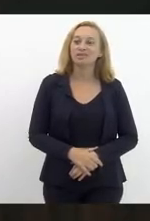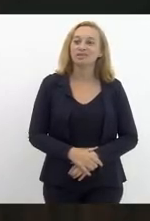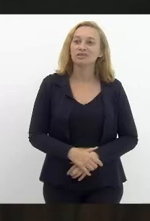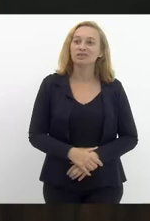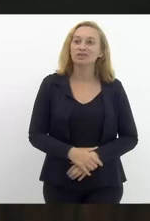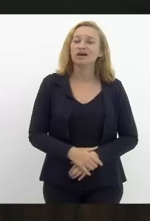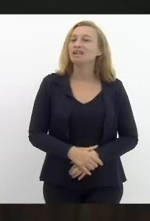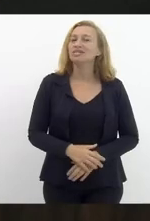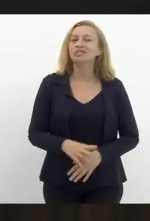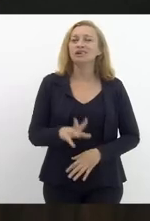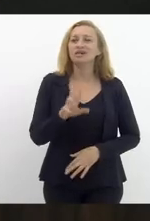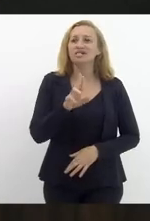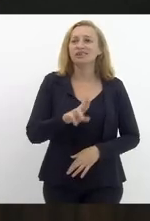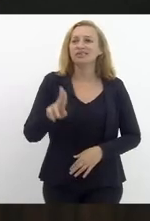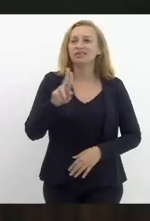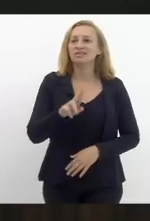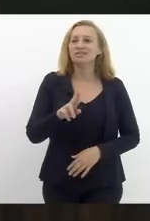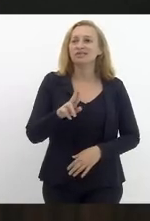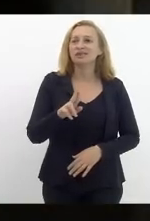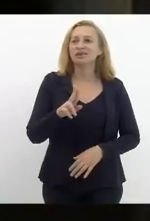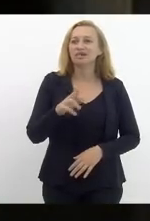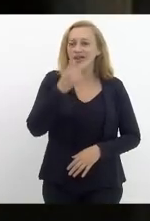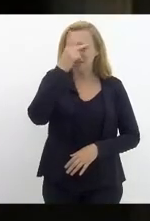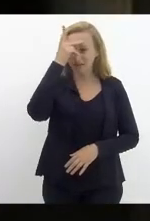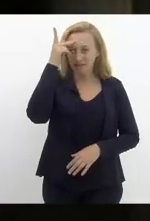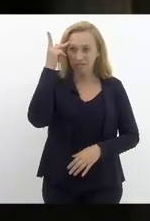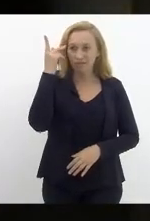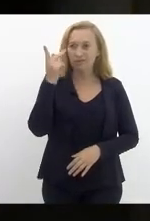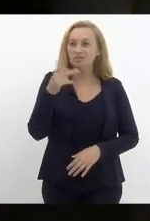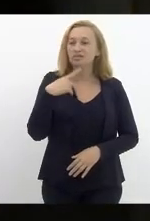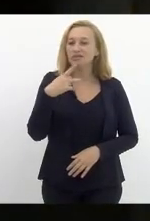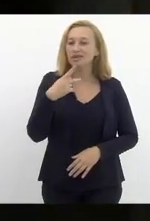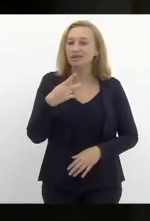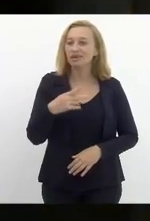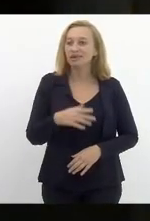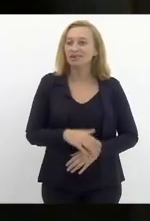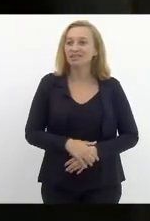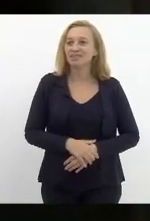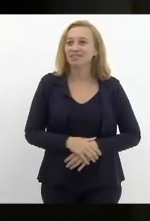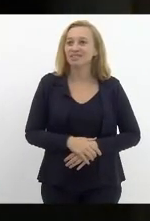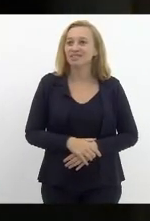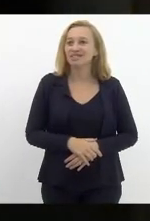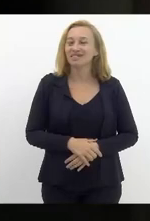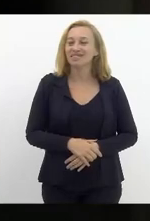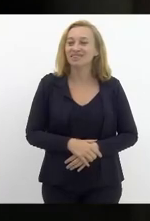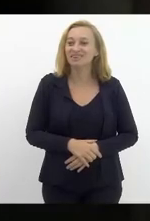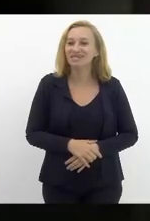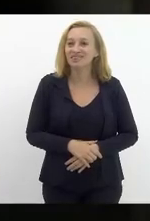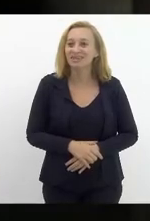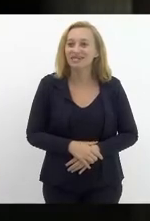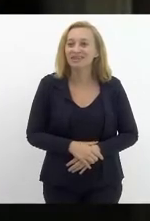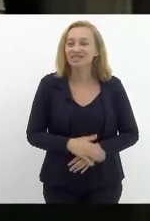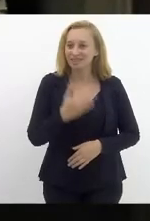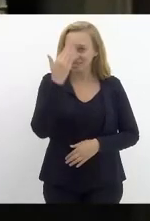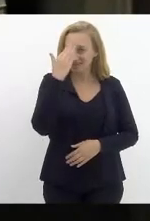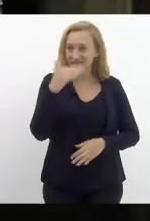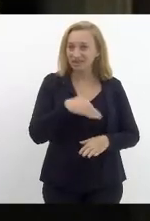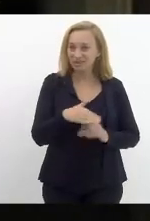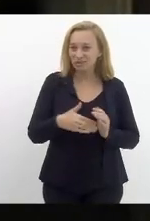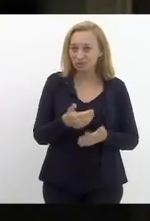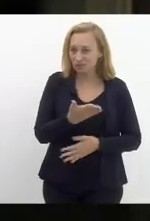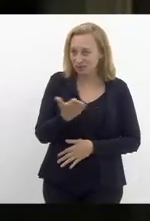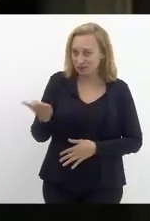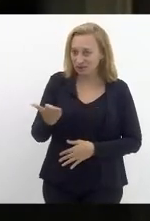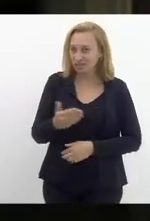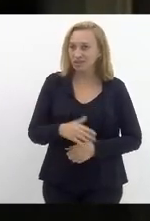Alguém quer mais fazer uso da palavra aí? Eu queria agradecer. Pode baixar o microfone se você quiser. Eu queria, primeiramente, agradecer às autoridades aqui